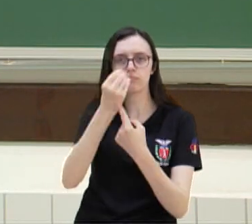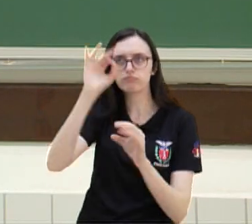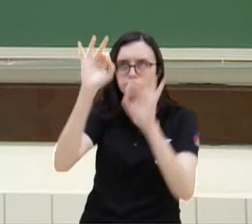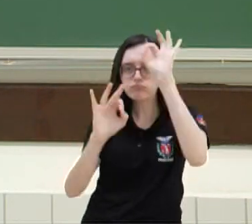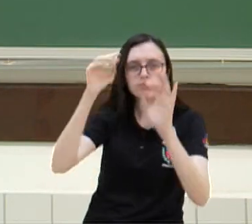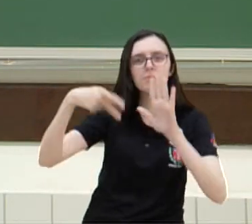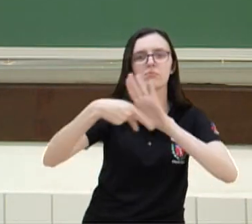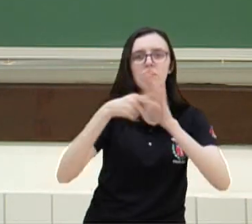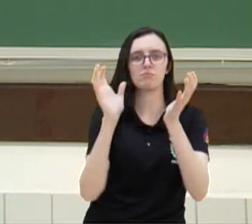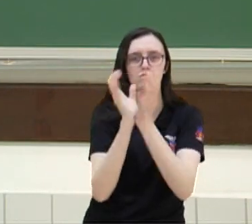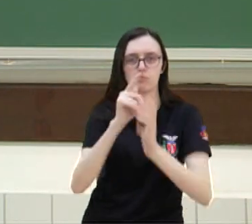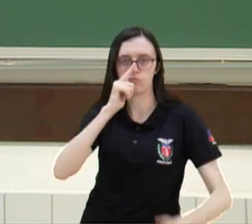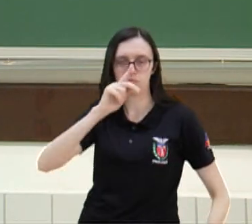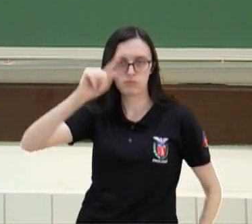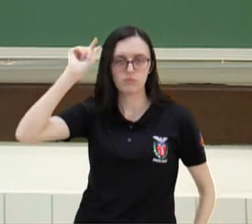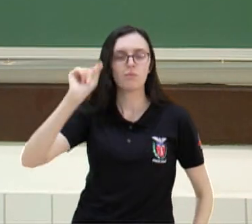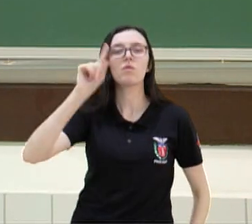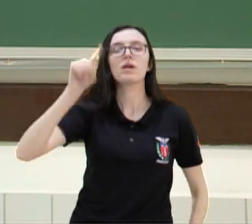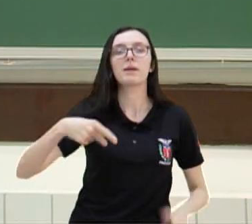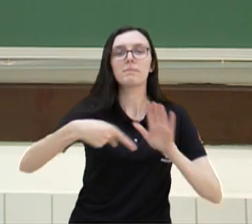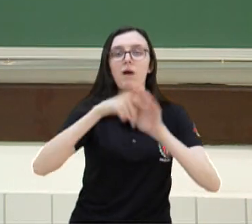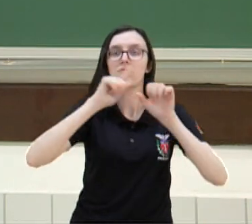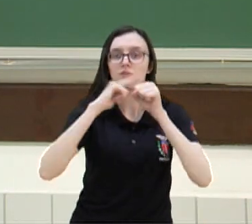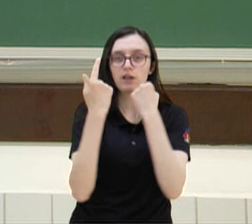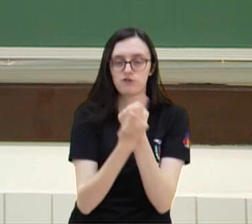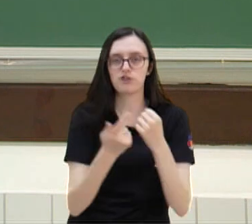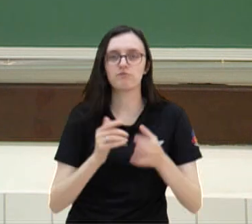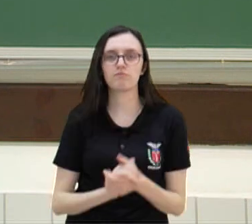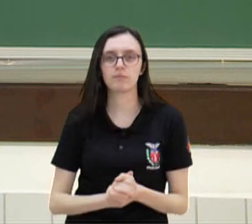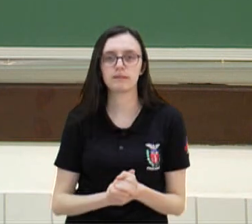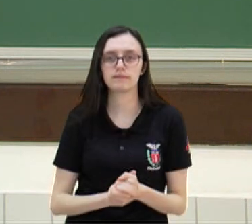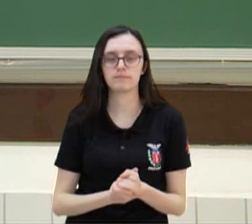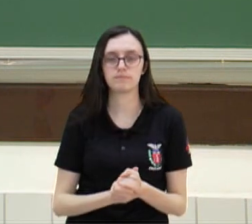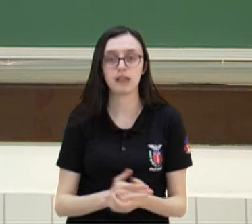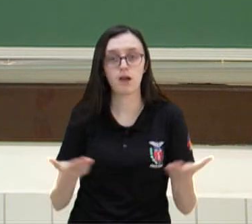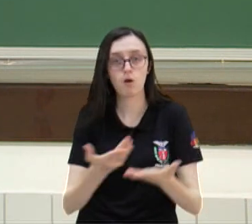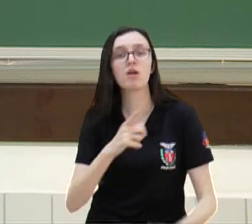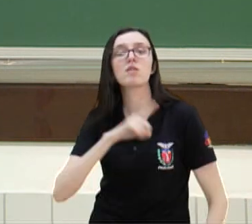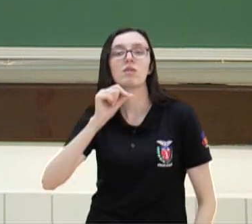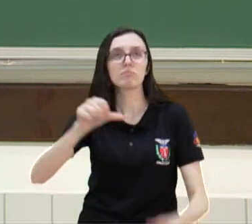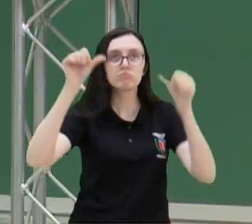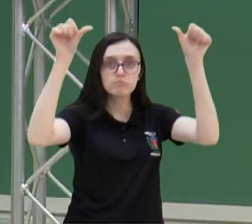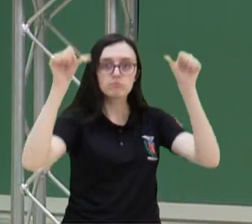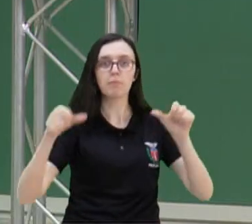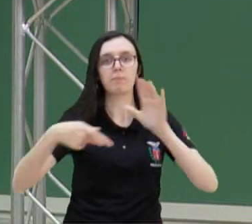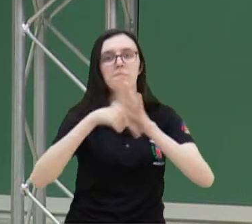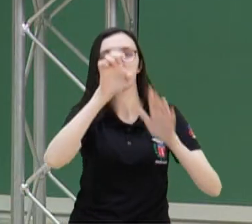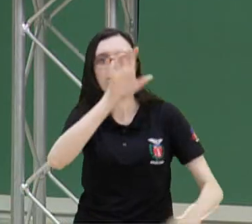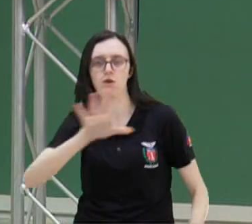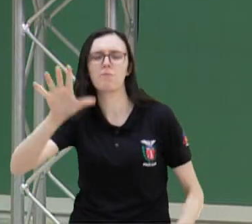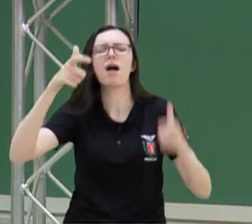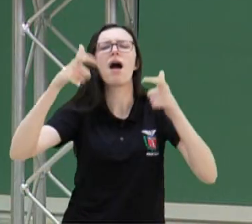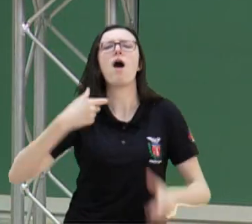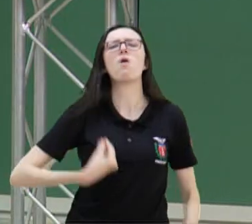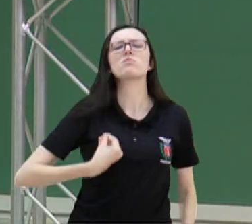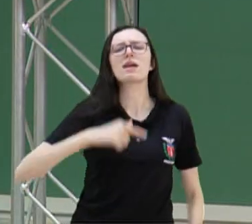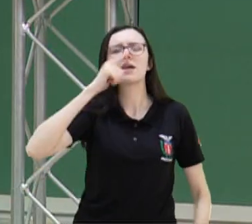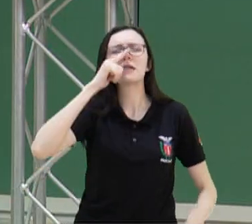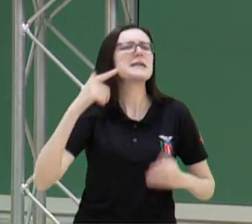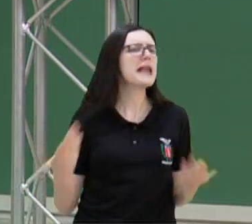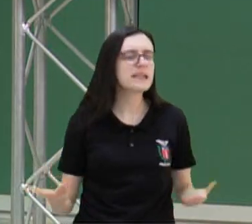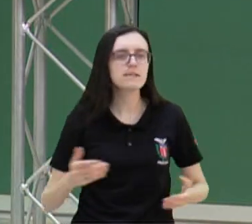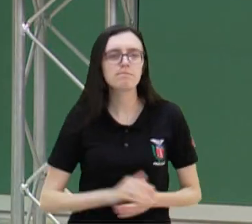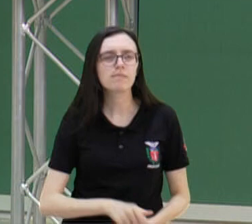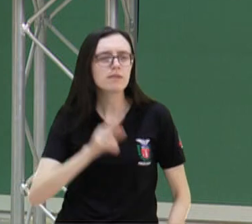essa civilização é a questão geográfica. Aqui nós temos o mapa da Europa. Onde é que está localizada a Grécia?